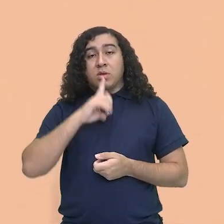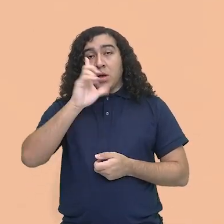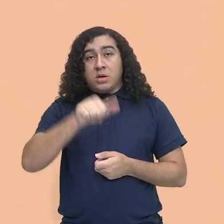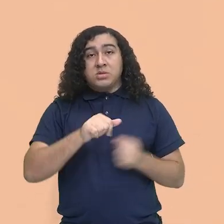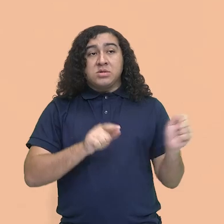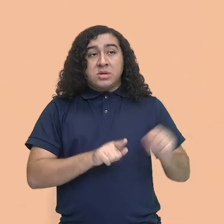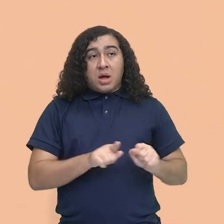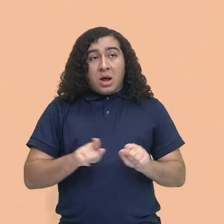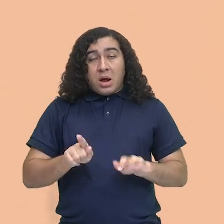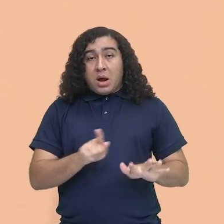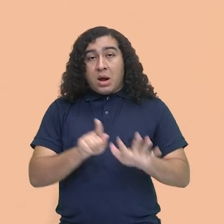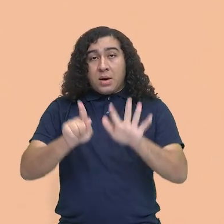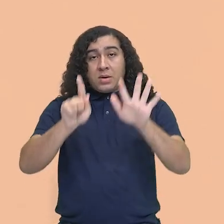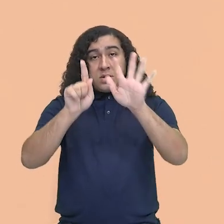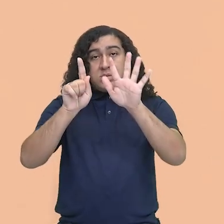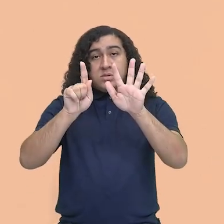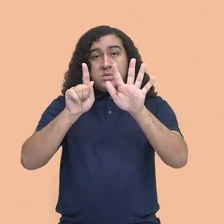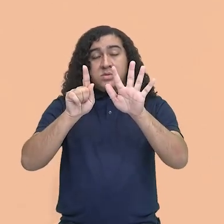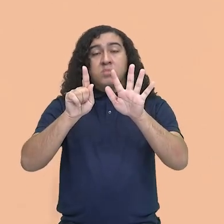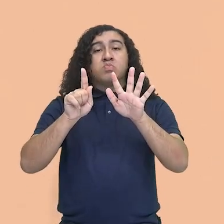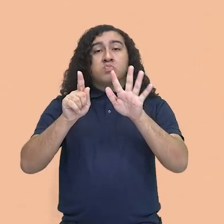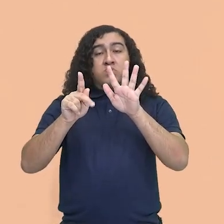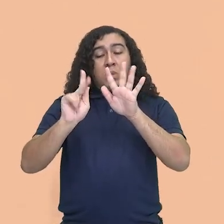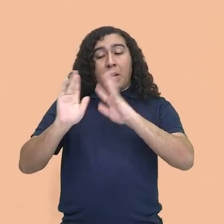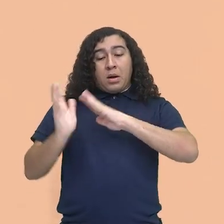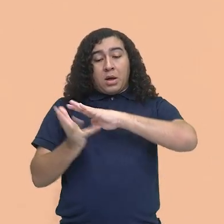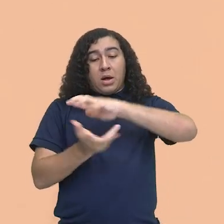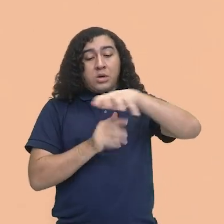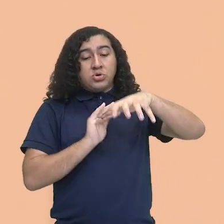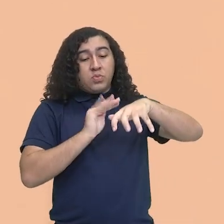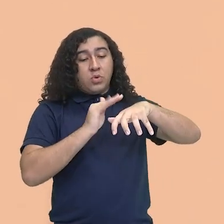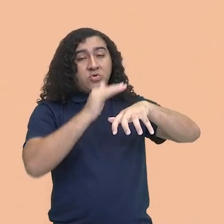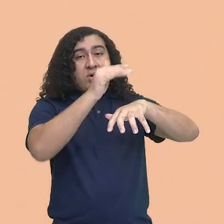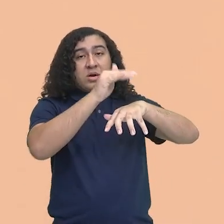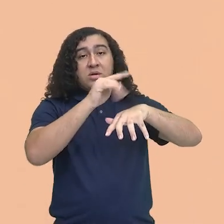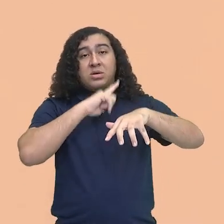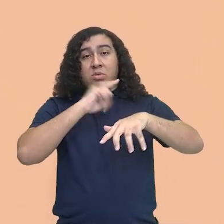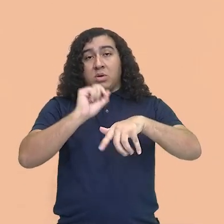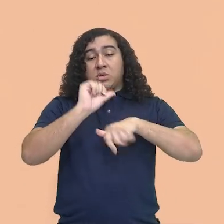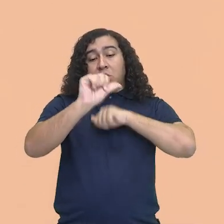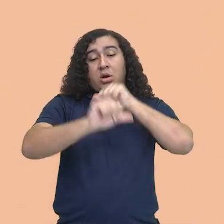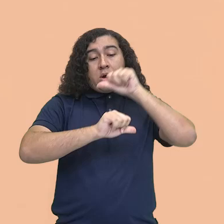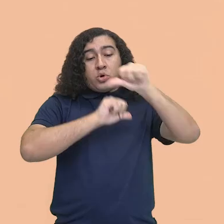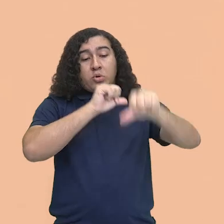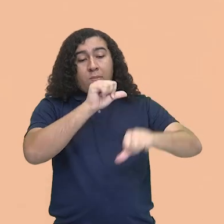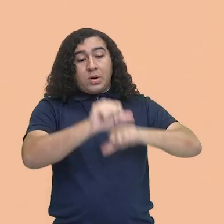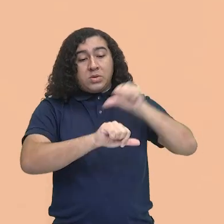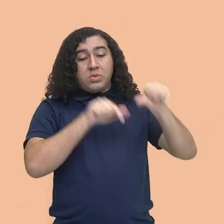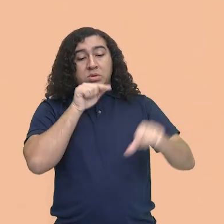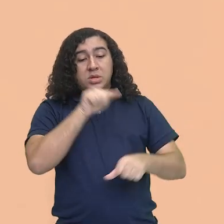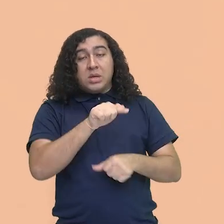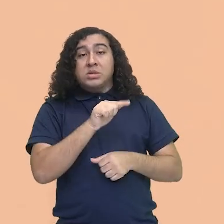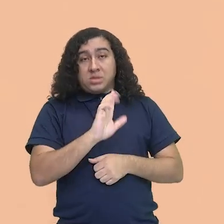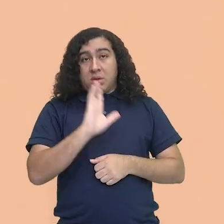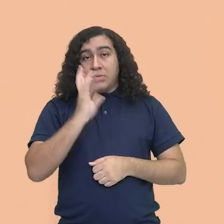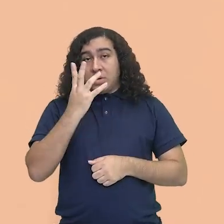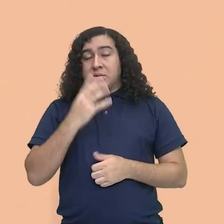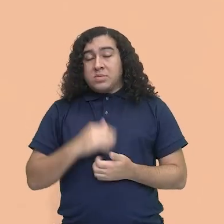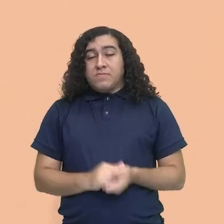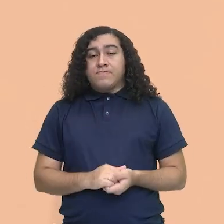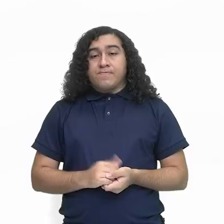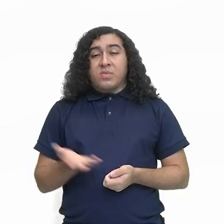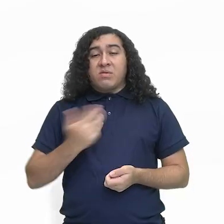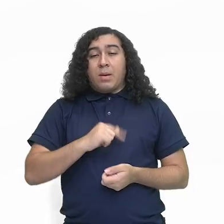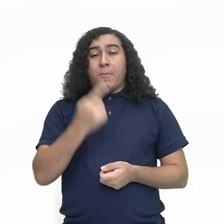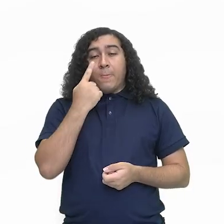desses gases para a atmosfera, aí a gente tem a modificação desse fenômeno da natureza. Então,